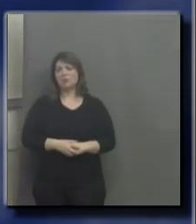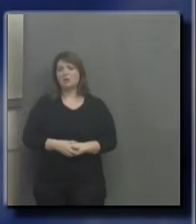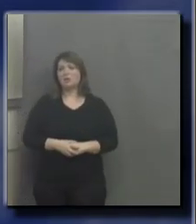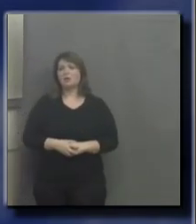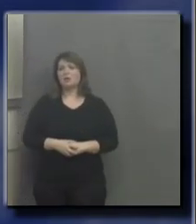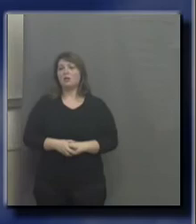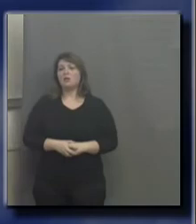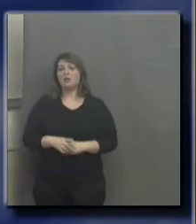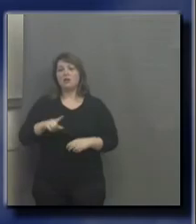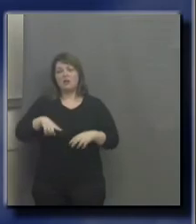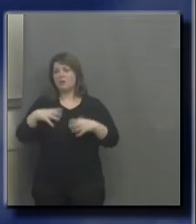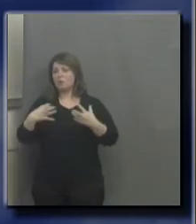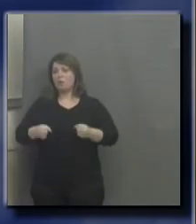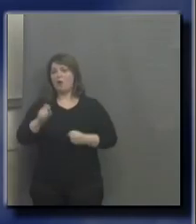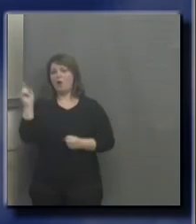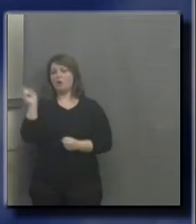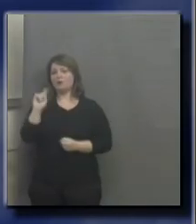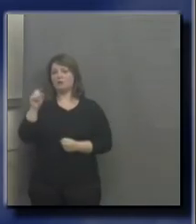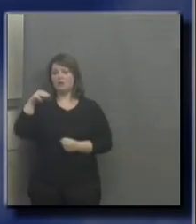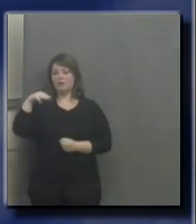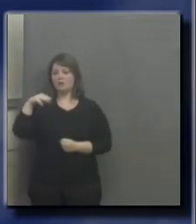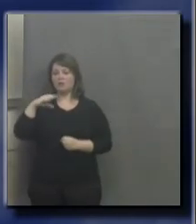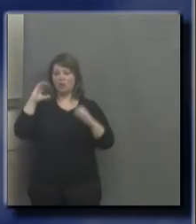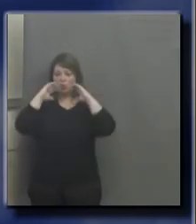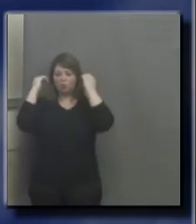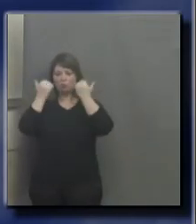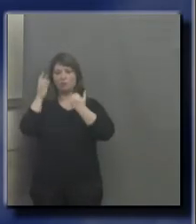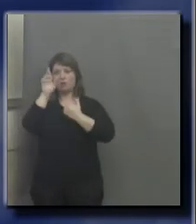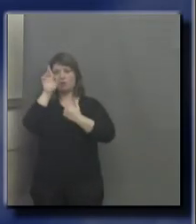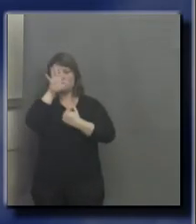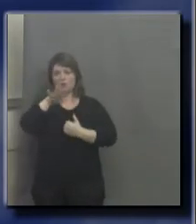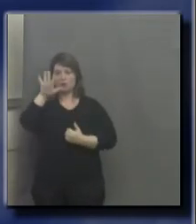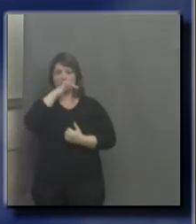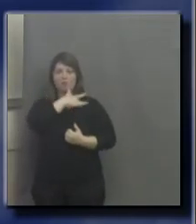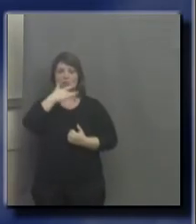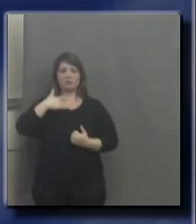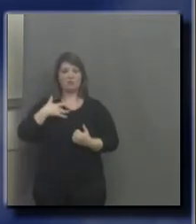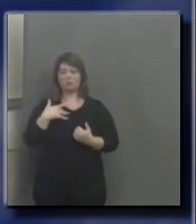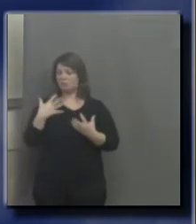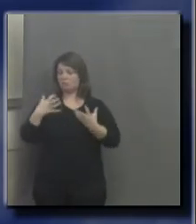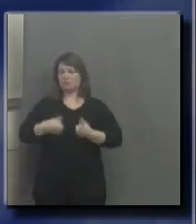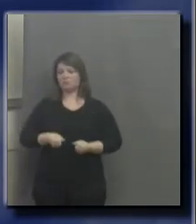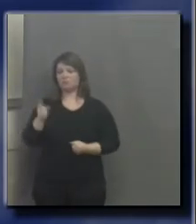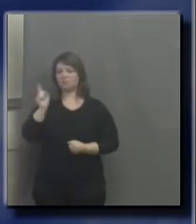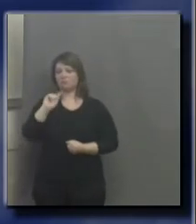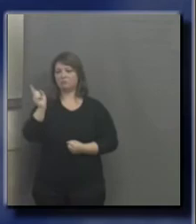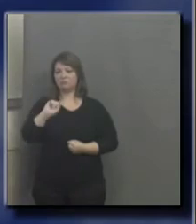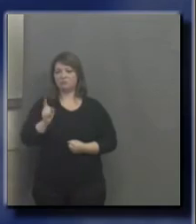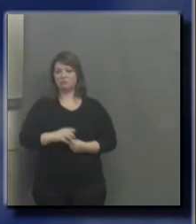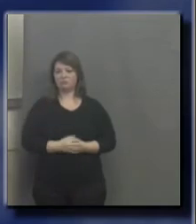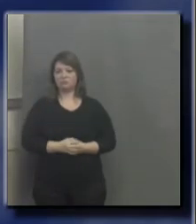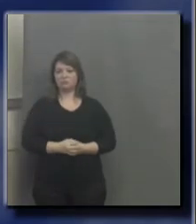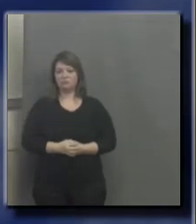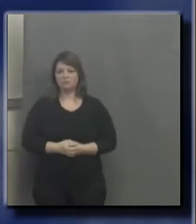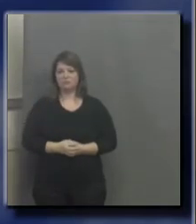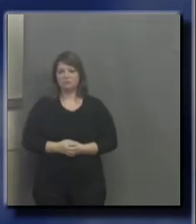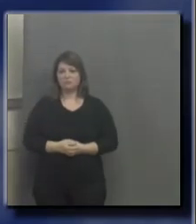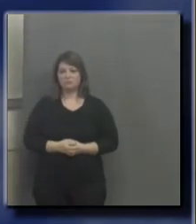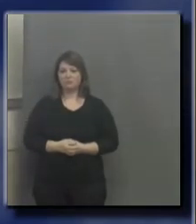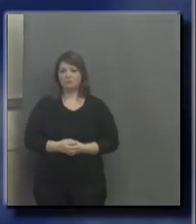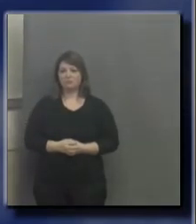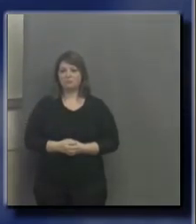Saúde não admite esta formação integralmente em EAD,